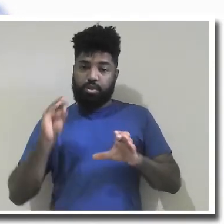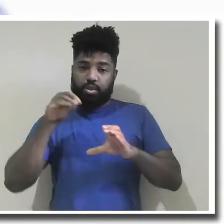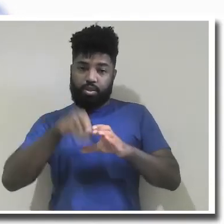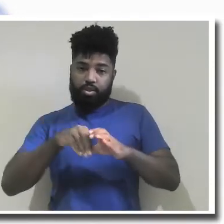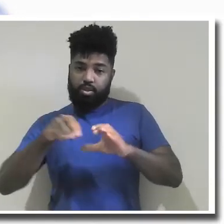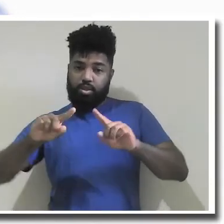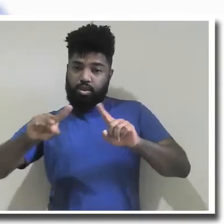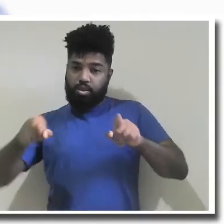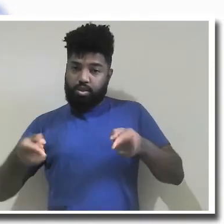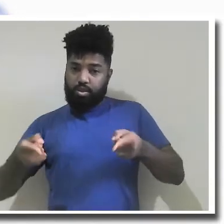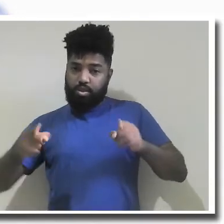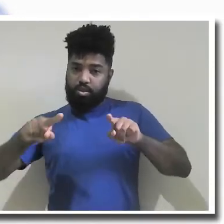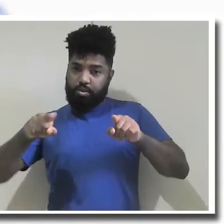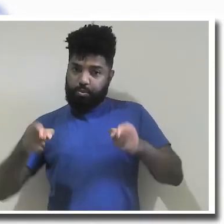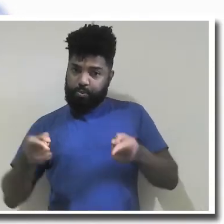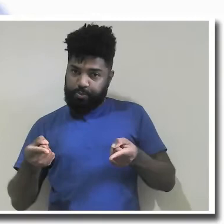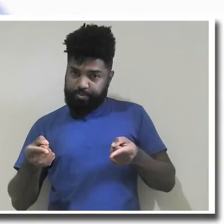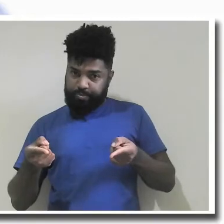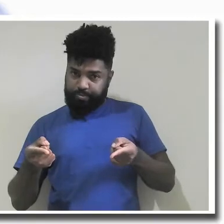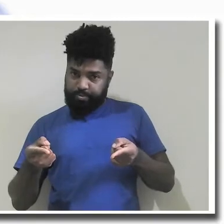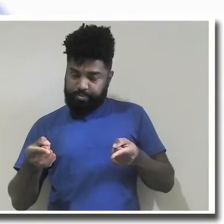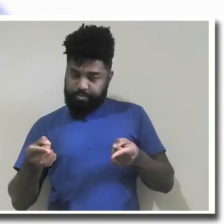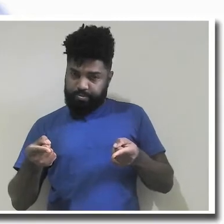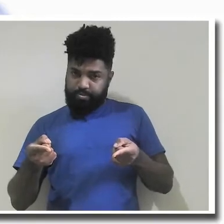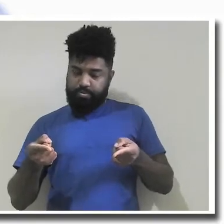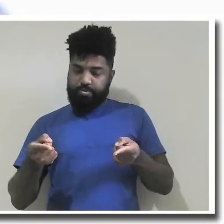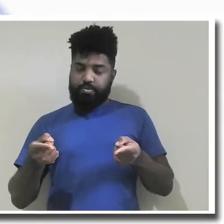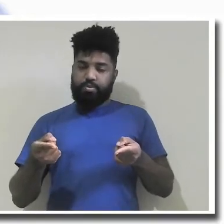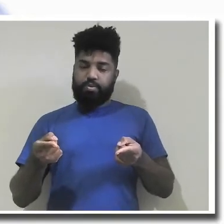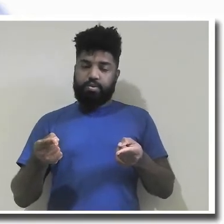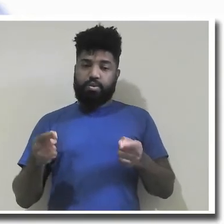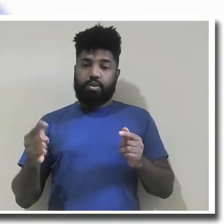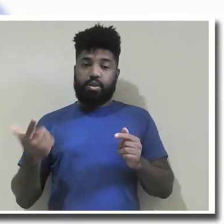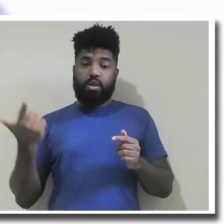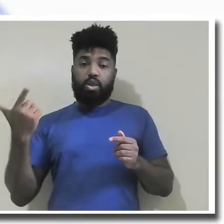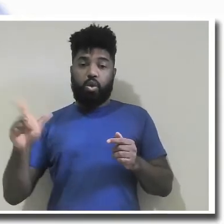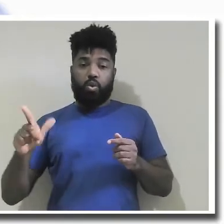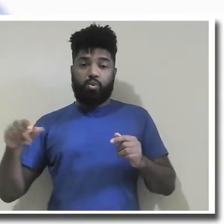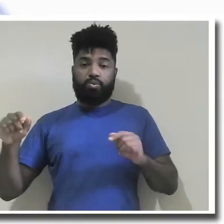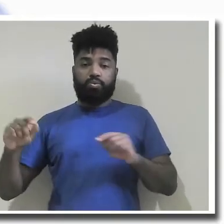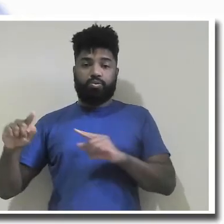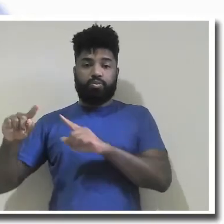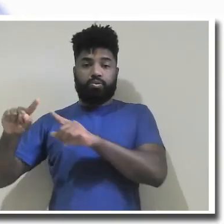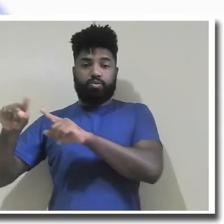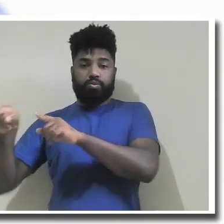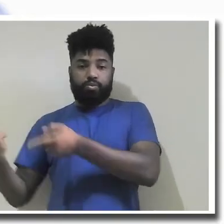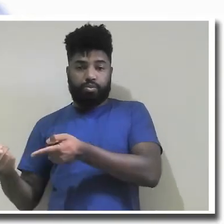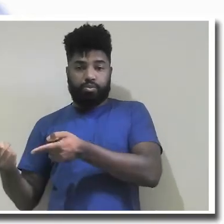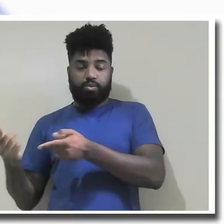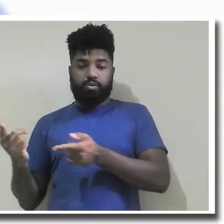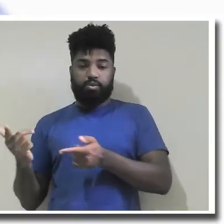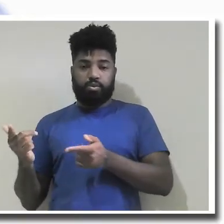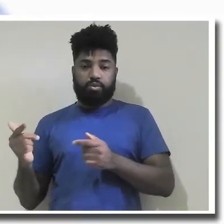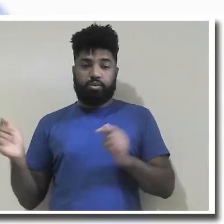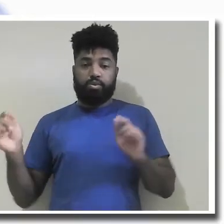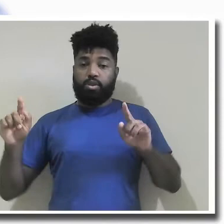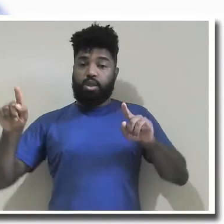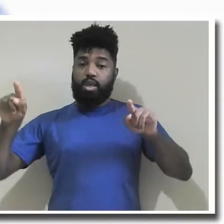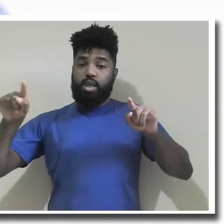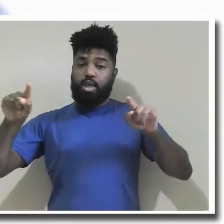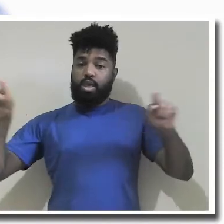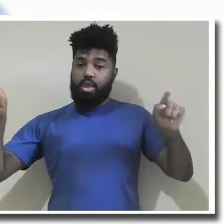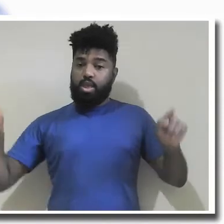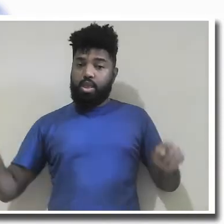parênteses. Se necessário colocar outro parênteses fora, a gente substitui por